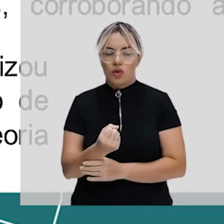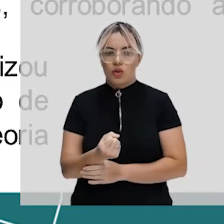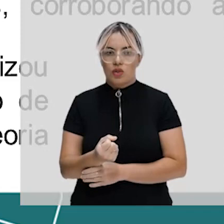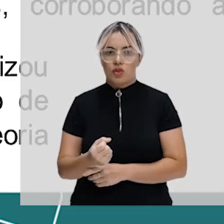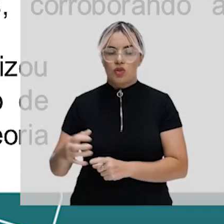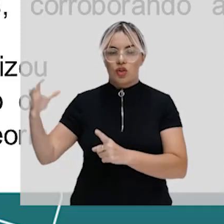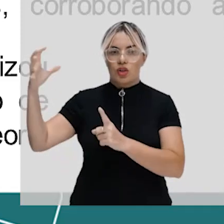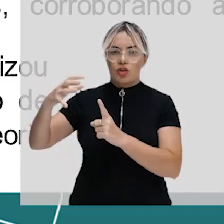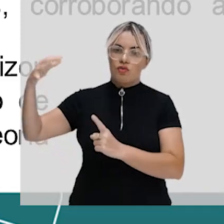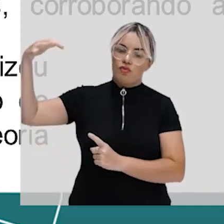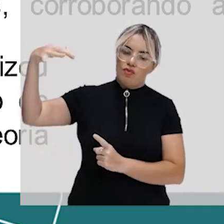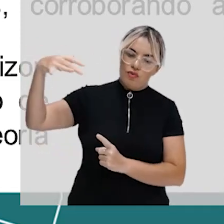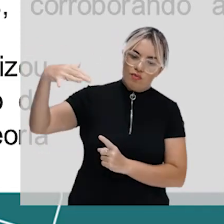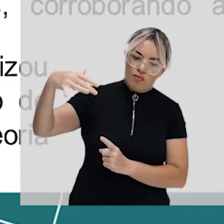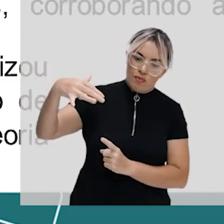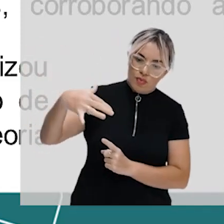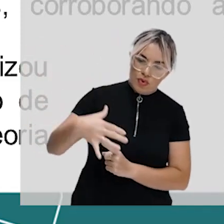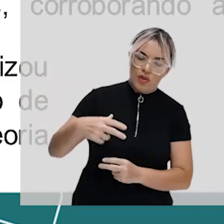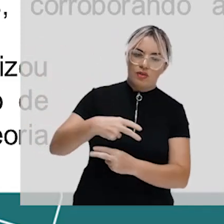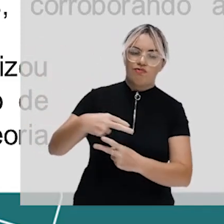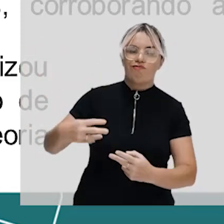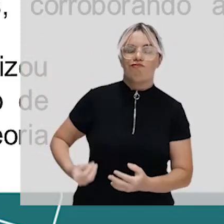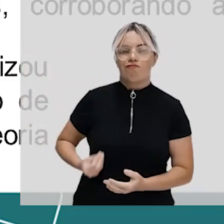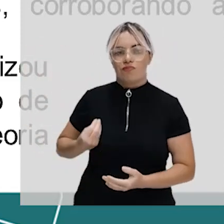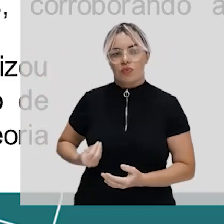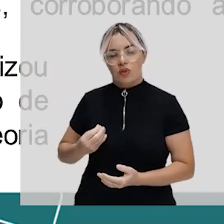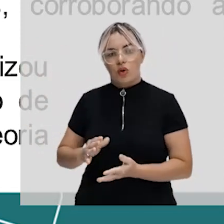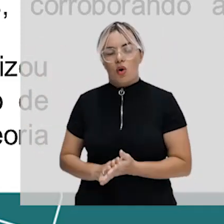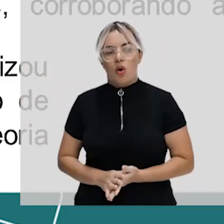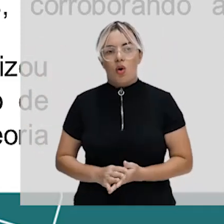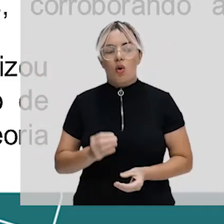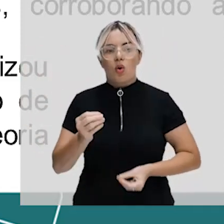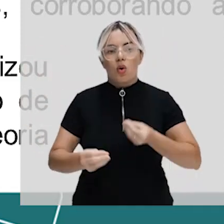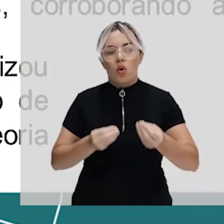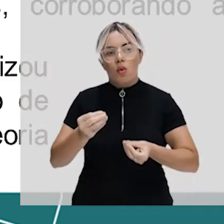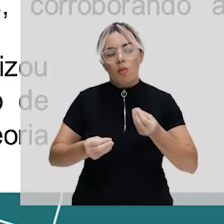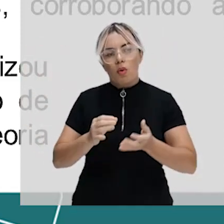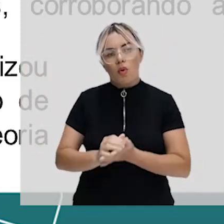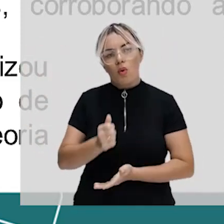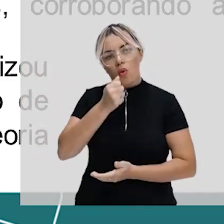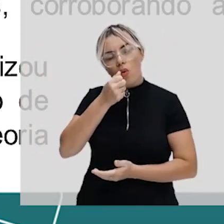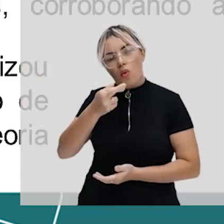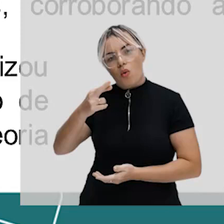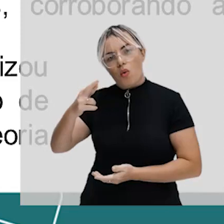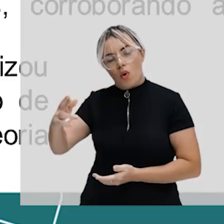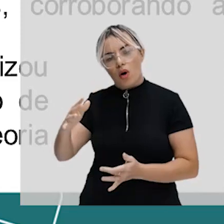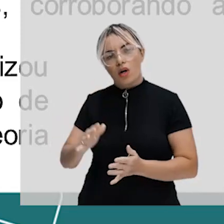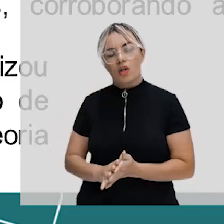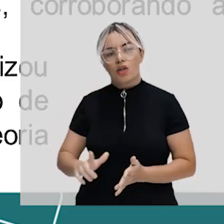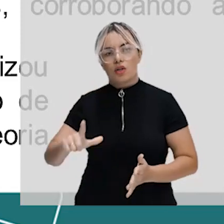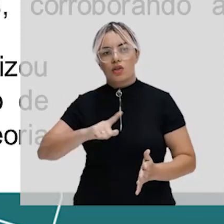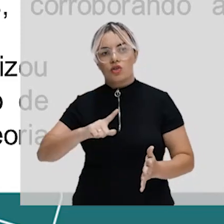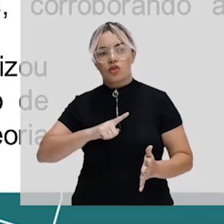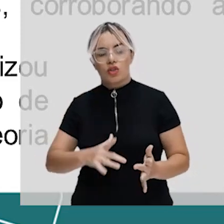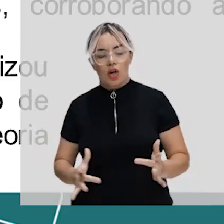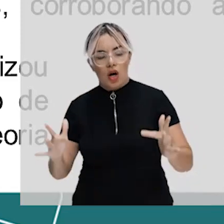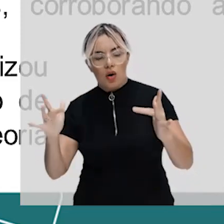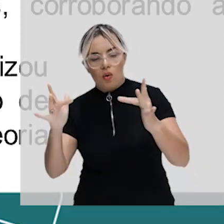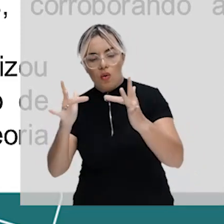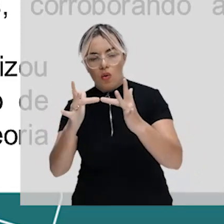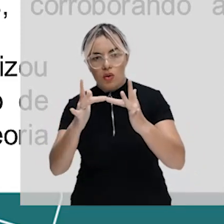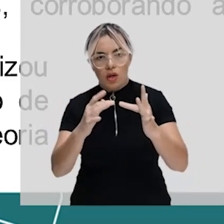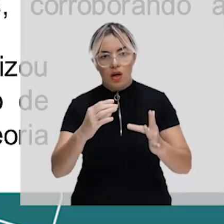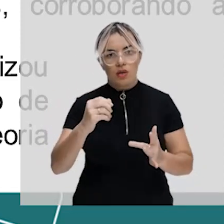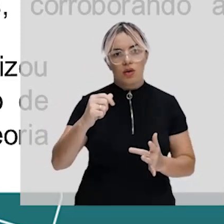tá? Ele permitiu que o A tivesse contato com o caldo nutritivo, só que a curvinha